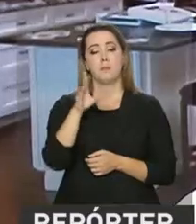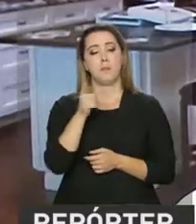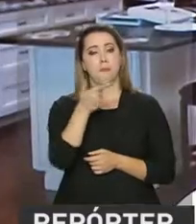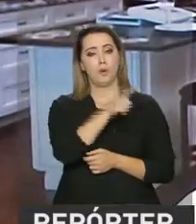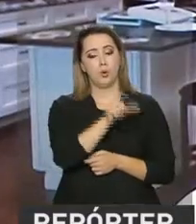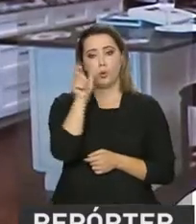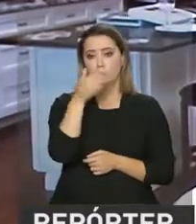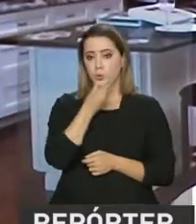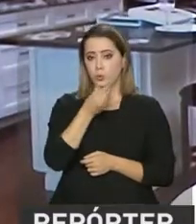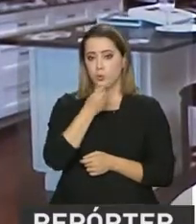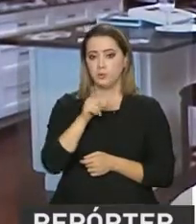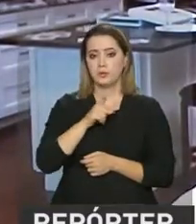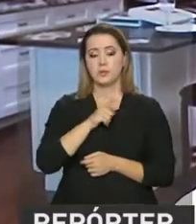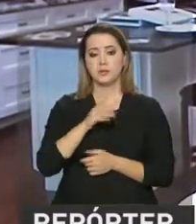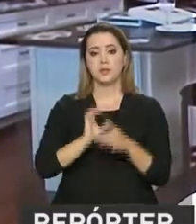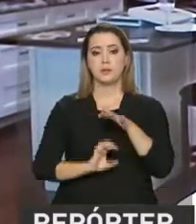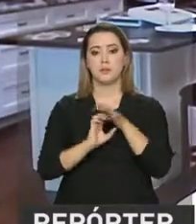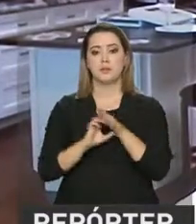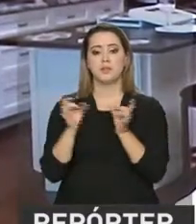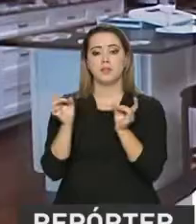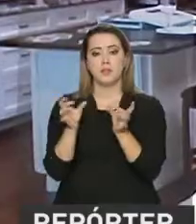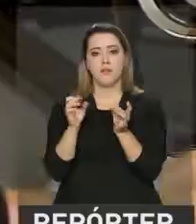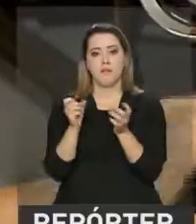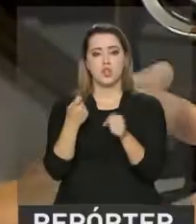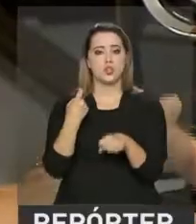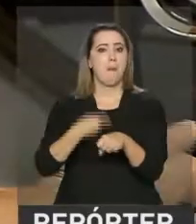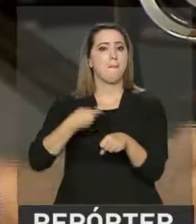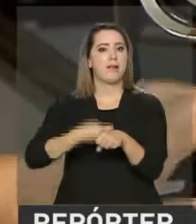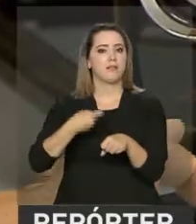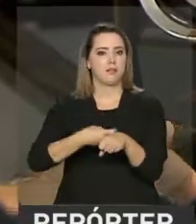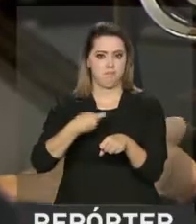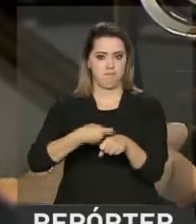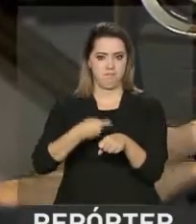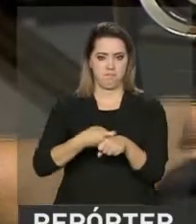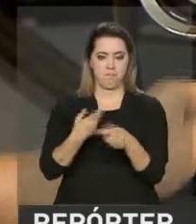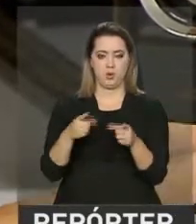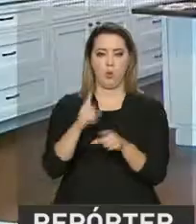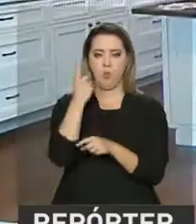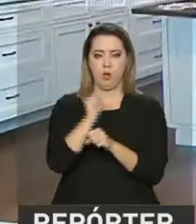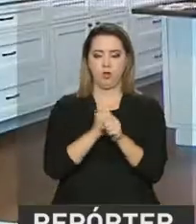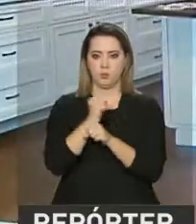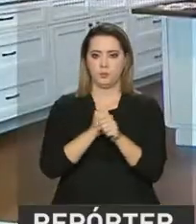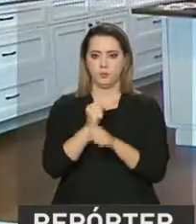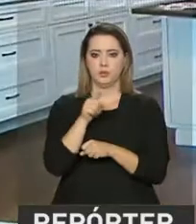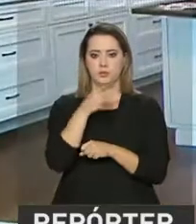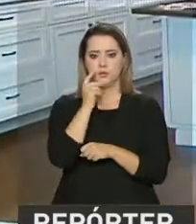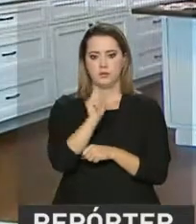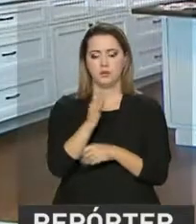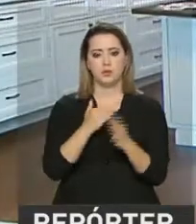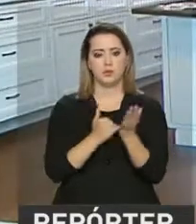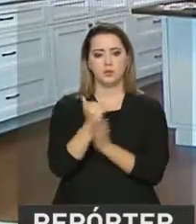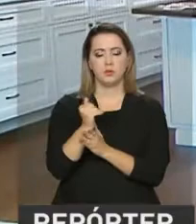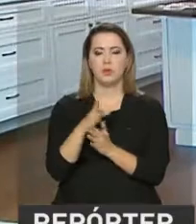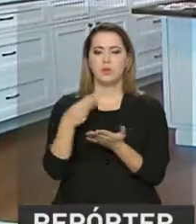é dono de uma empresa que vende pedras estilo mármore para cozinhas e banheiros há um ano. Ele disse que a iniciativa